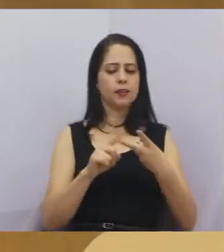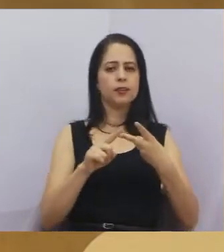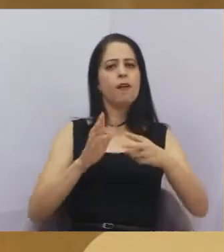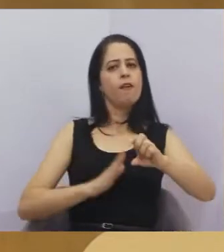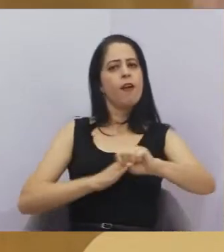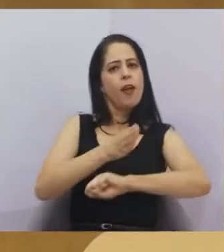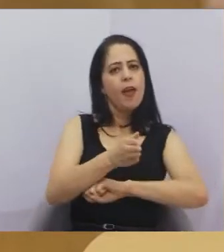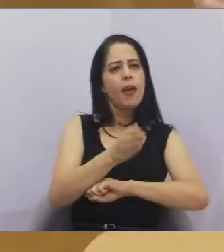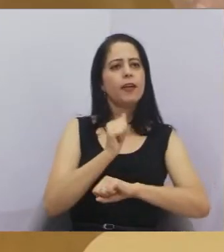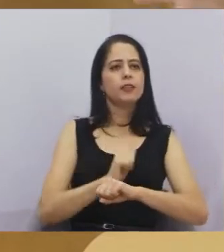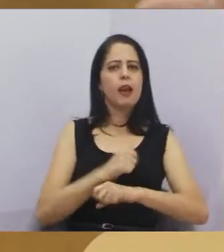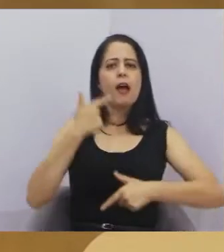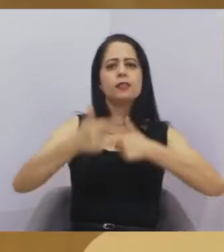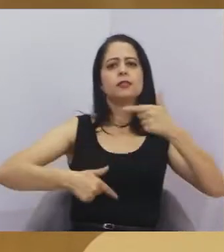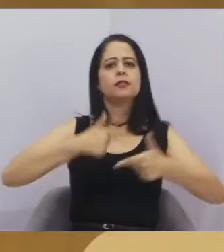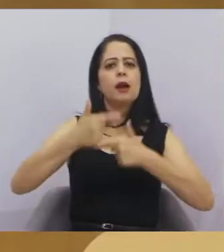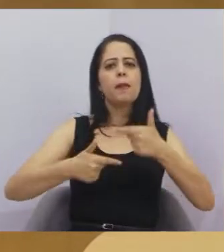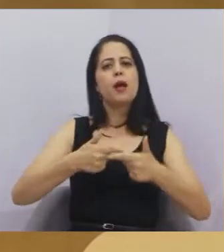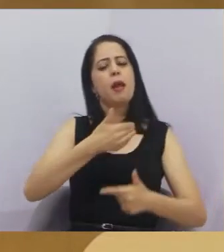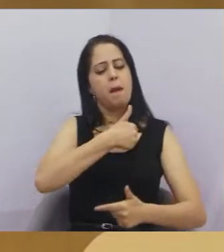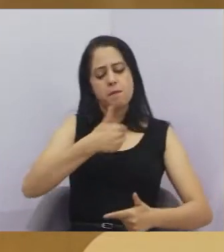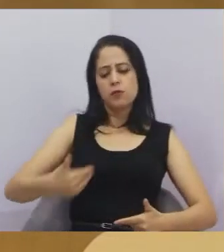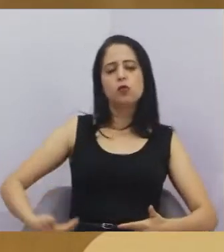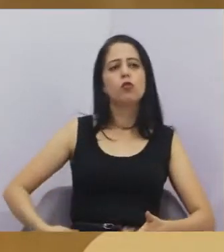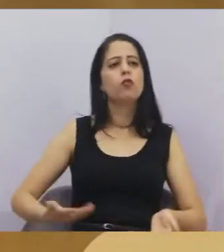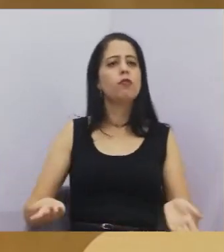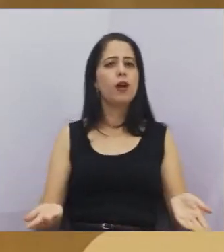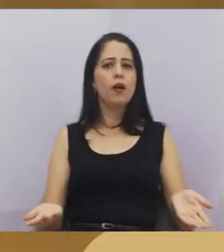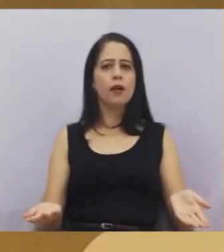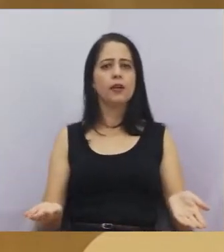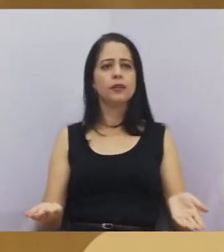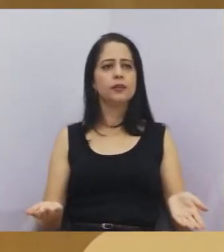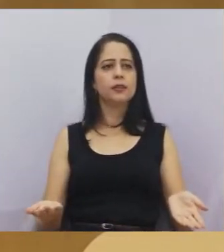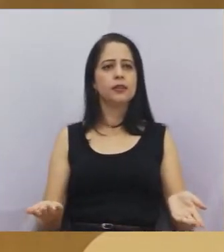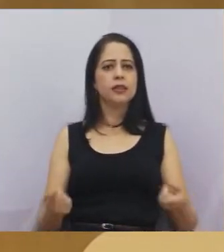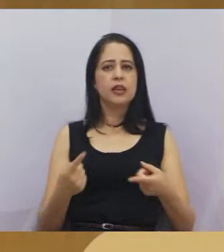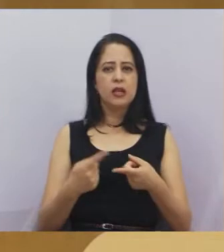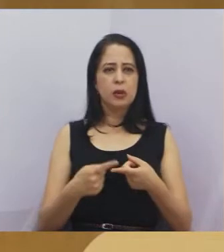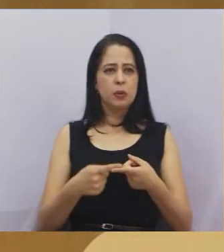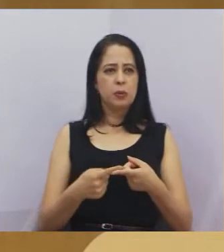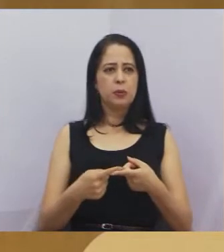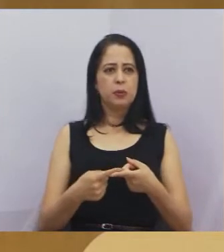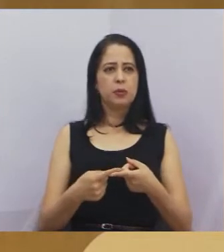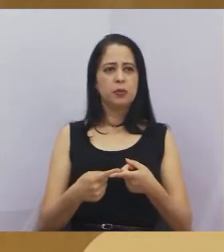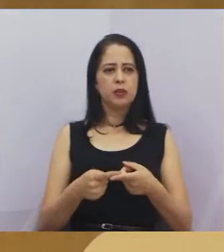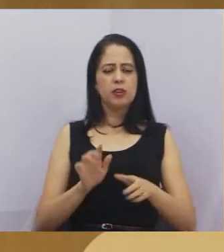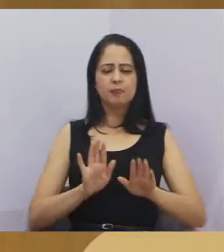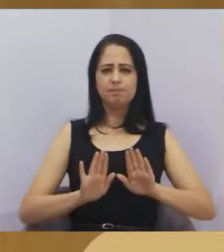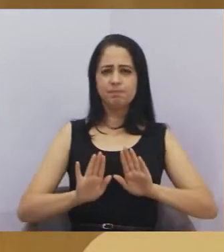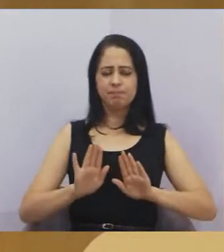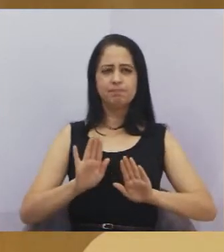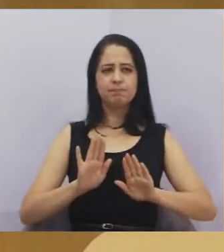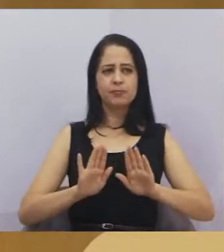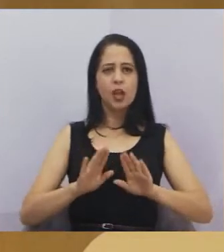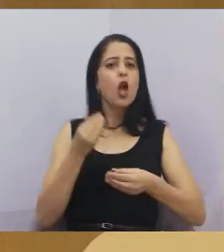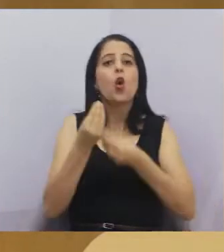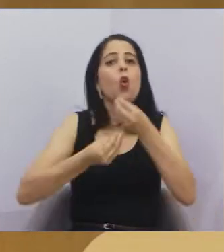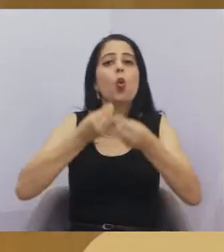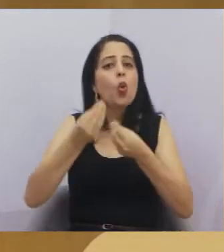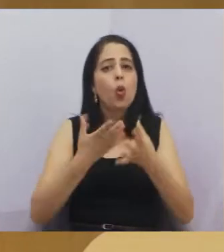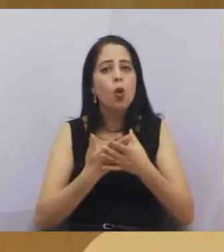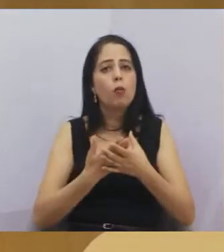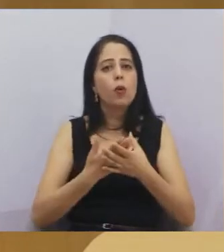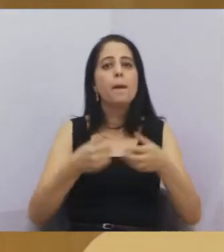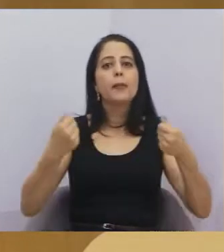acessem cargos que hoje, muitas vezes, é ocupado por uma minoria desse país. E como nós vamos fazer isso? É